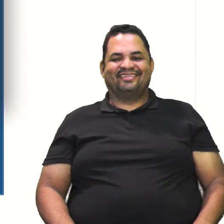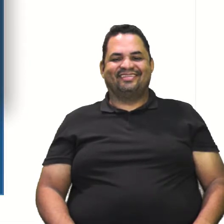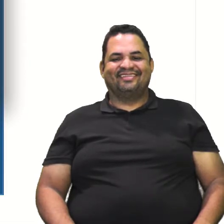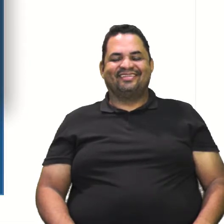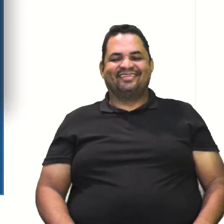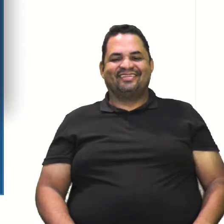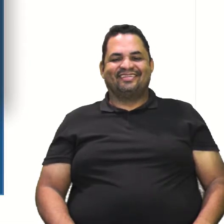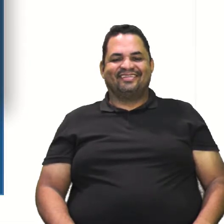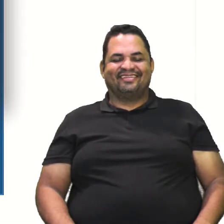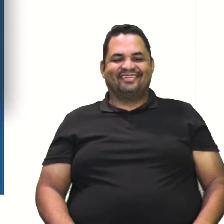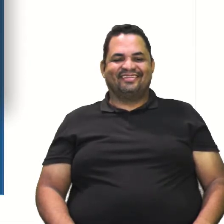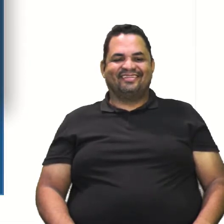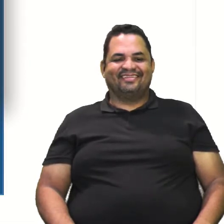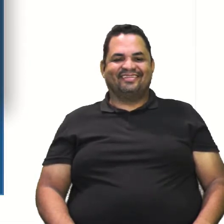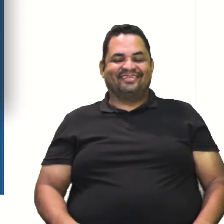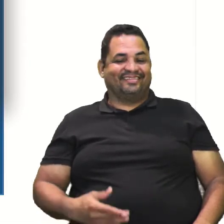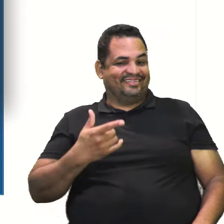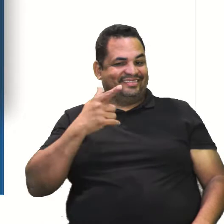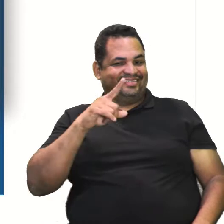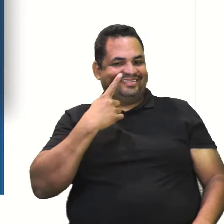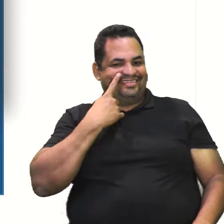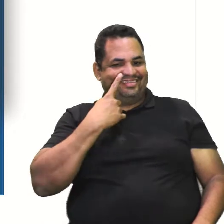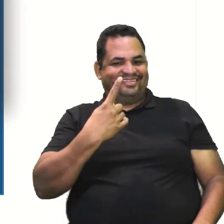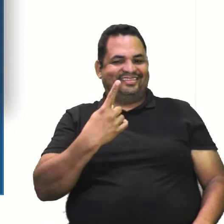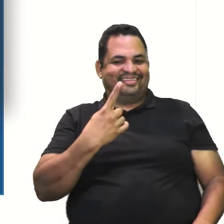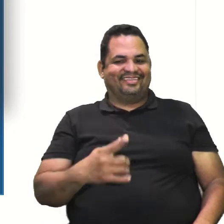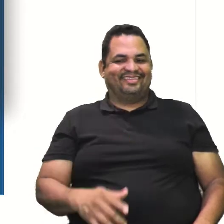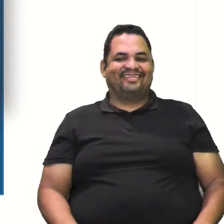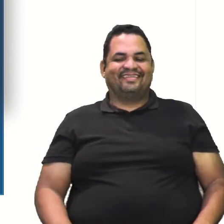Muito bem, olha aí, né? Então a gente consegue ver